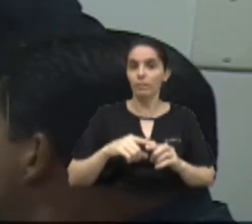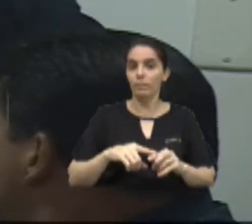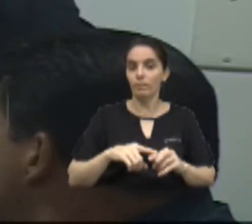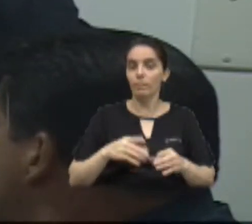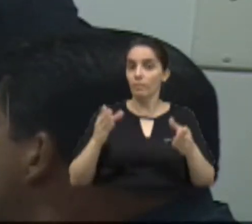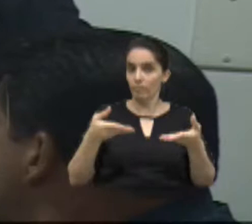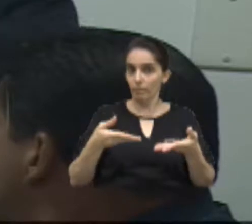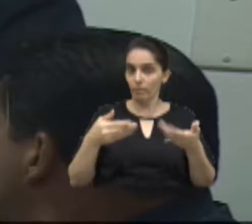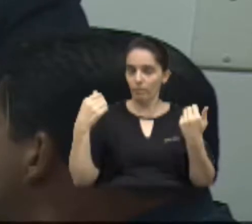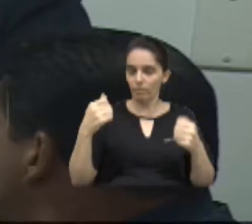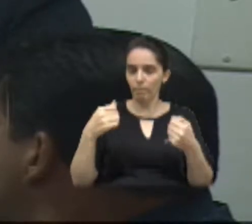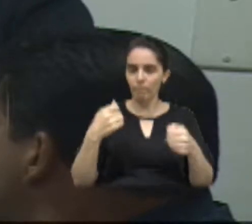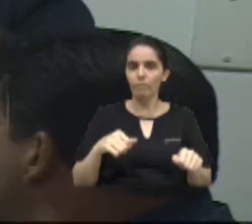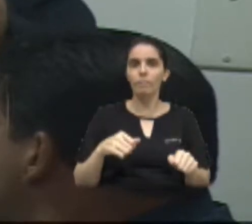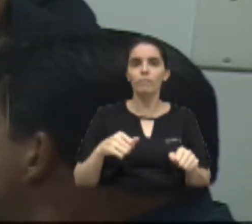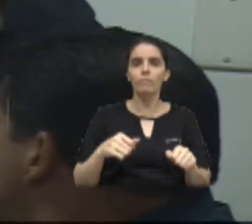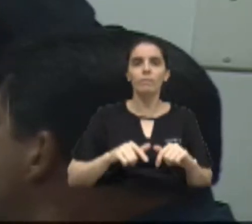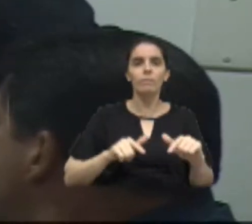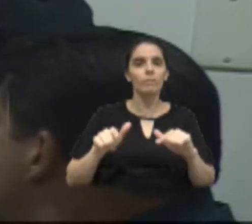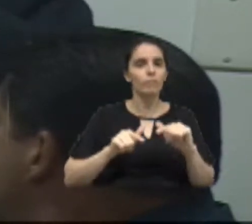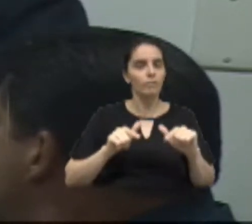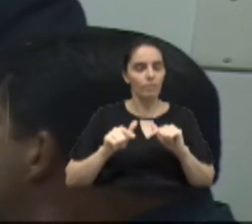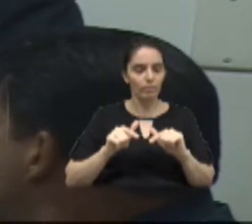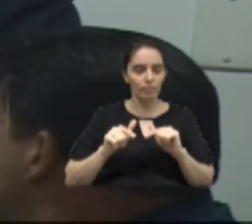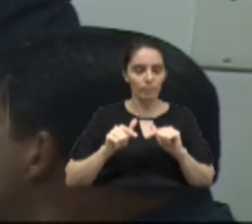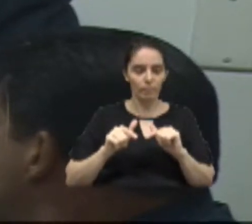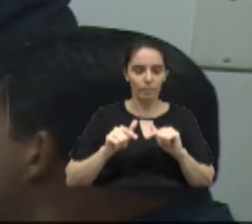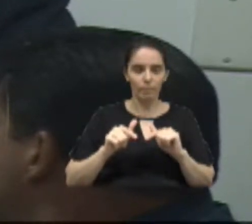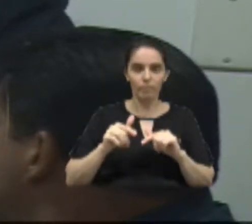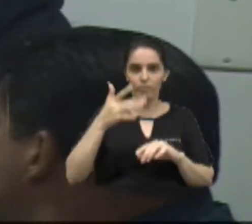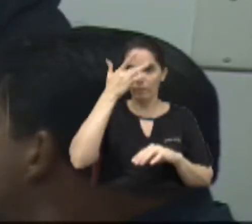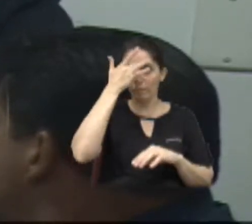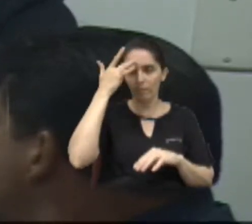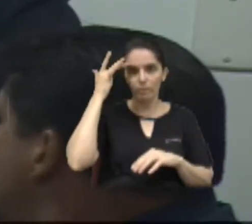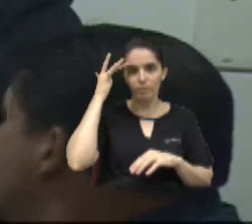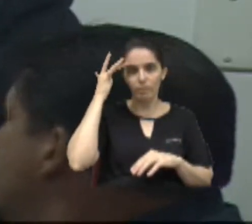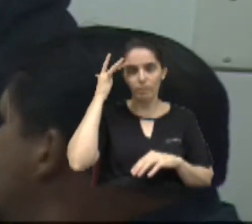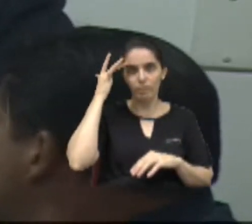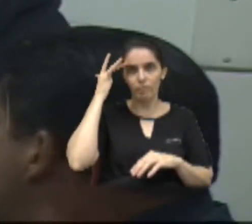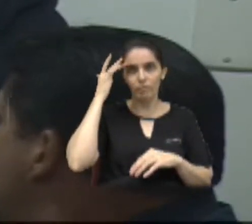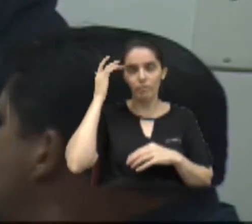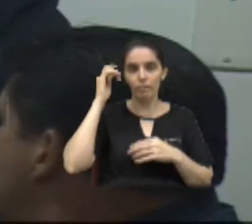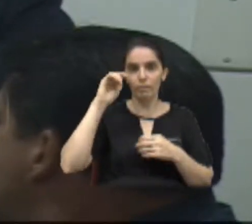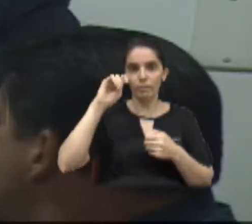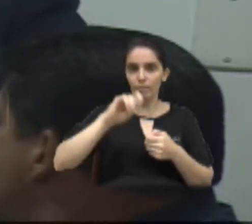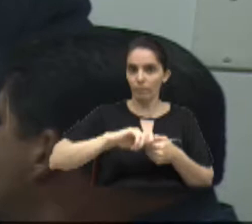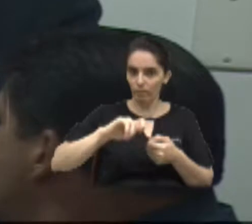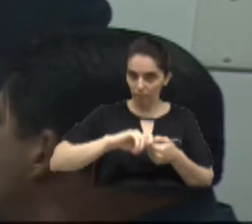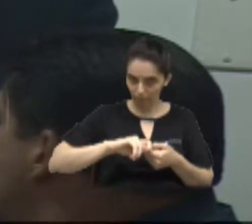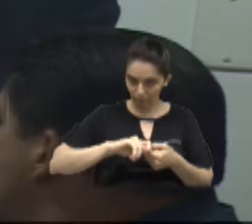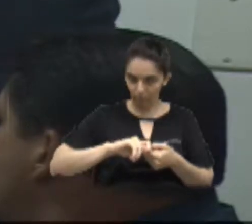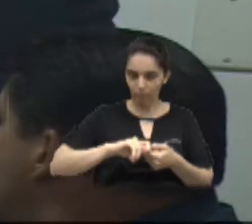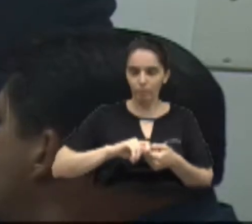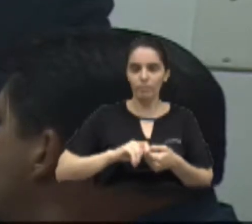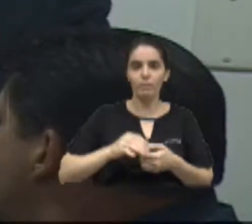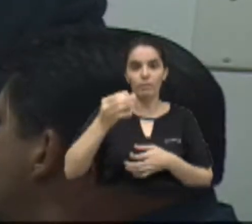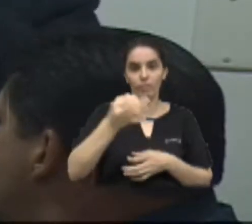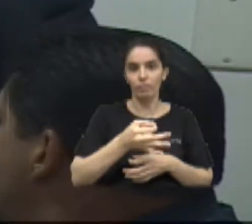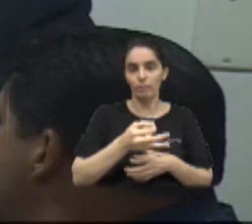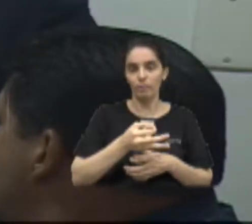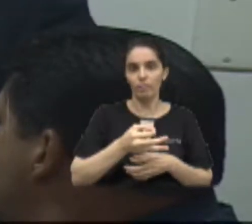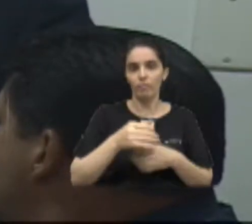é fazer uma ação para que essas pessoas que fazem esse tipo de lixo e jogam,